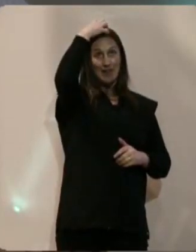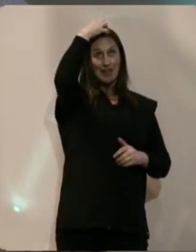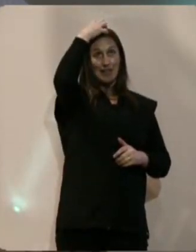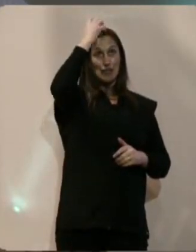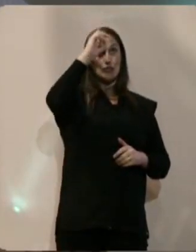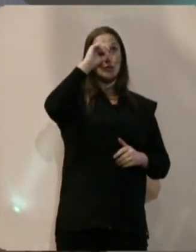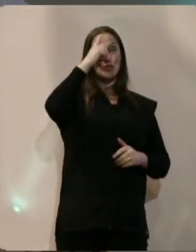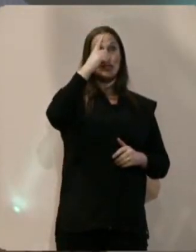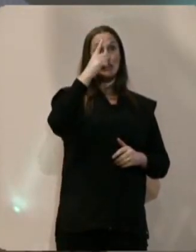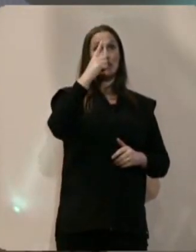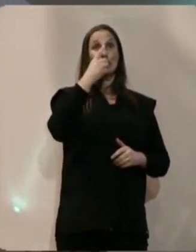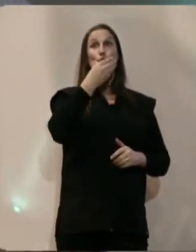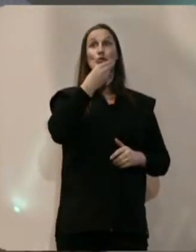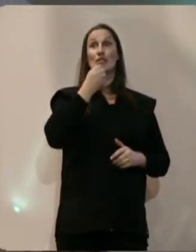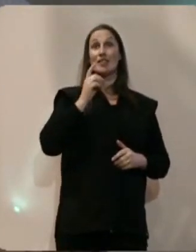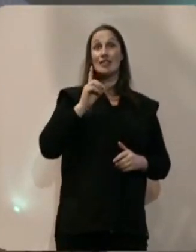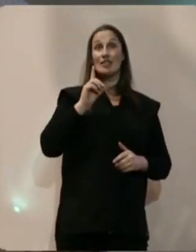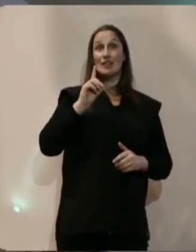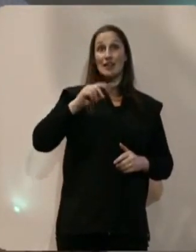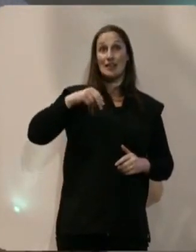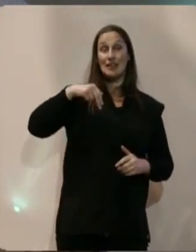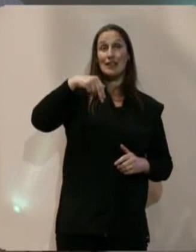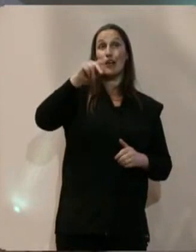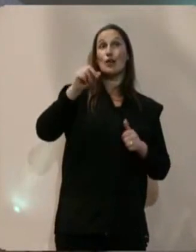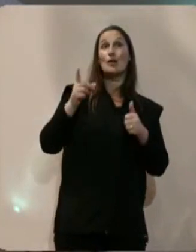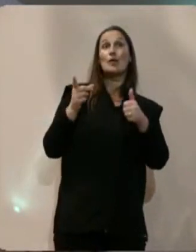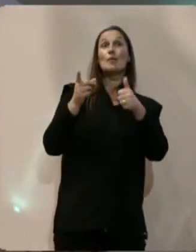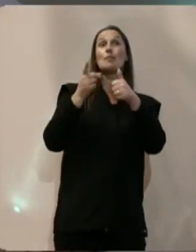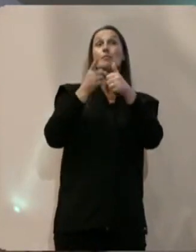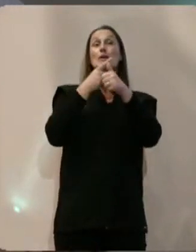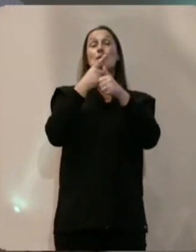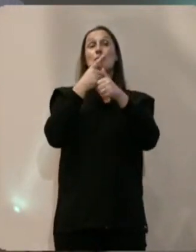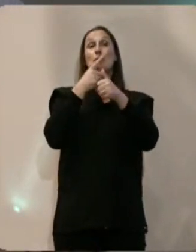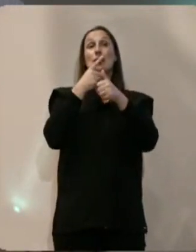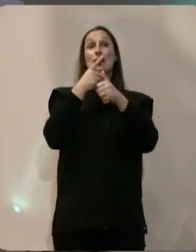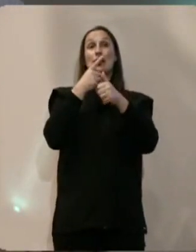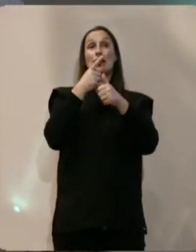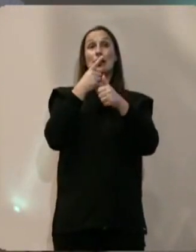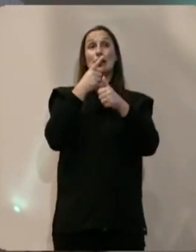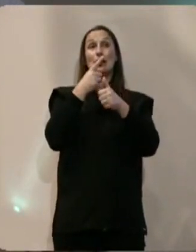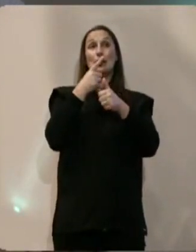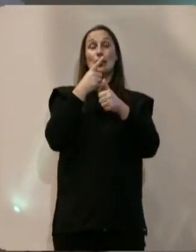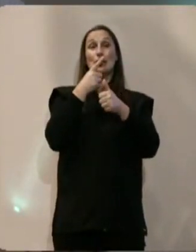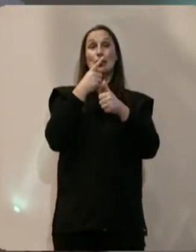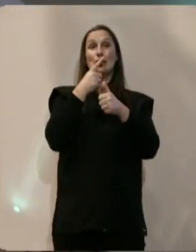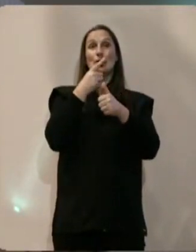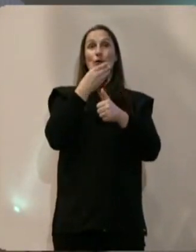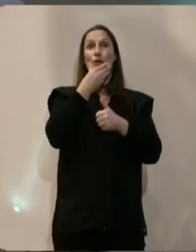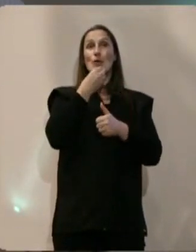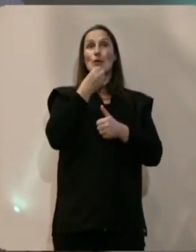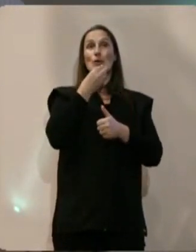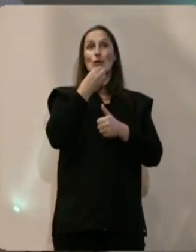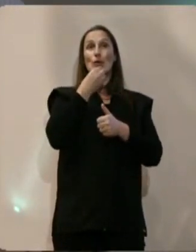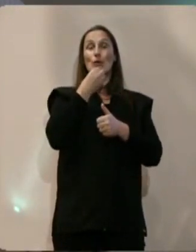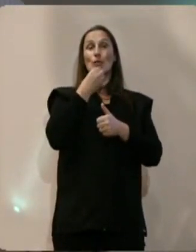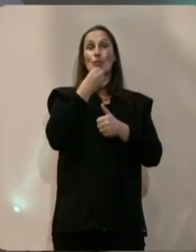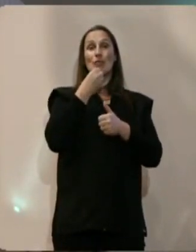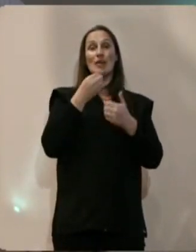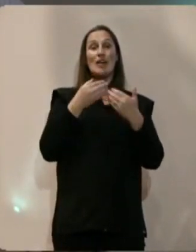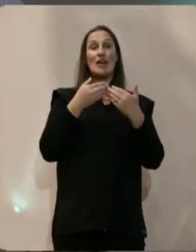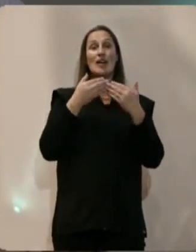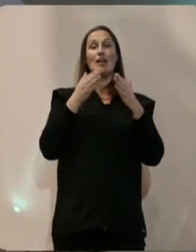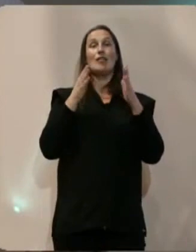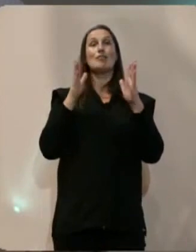Daniel, o primeiro dos imperadores abriu a porta para os